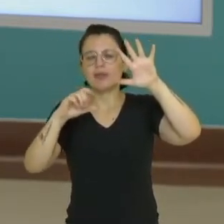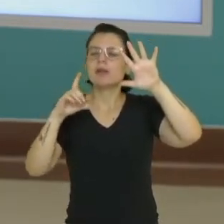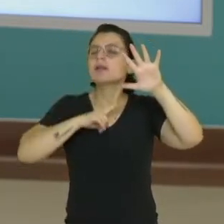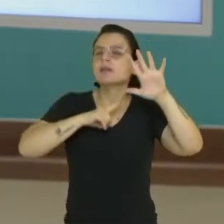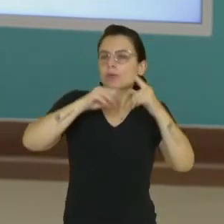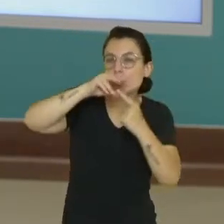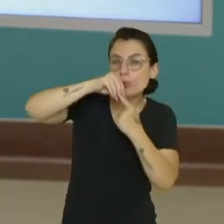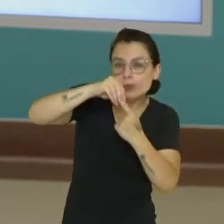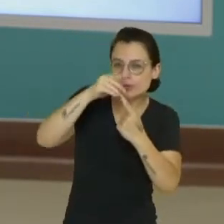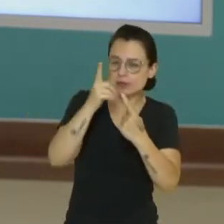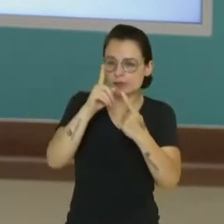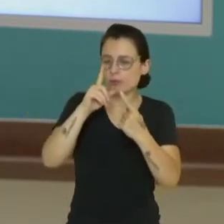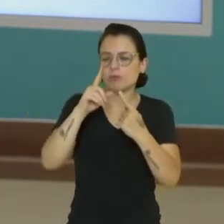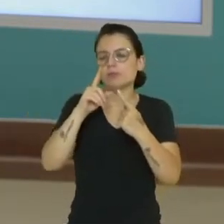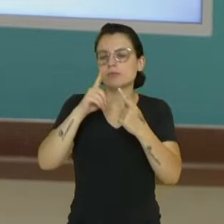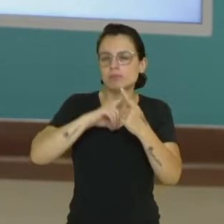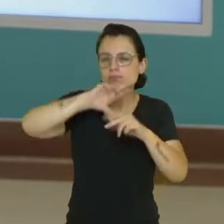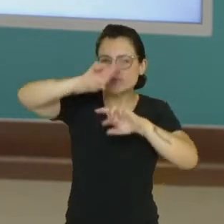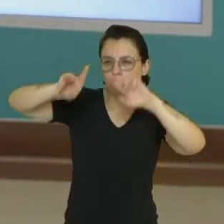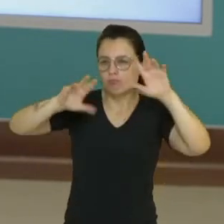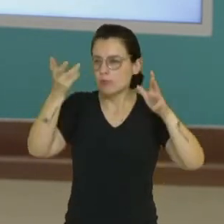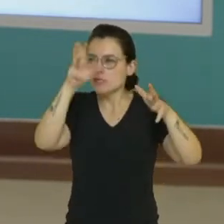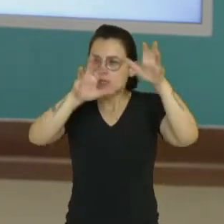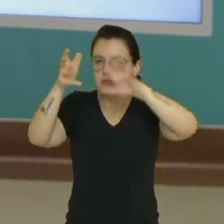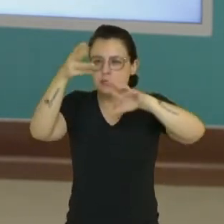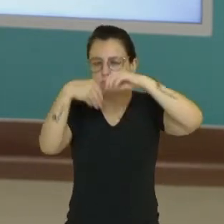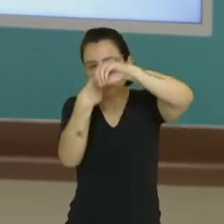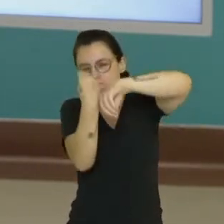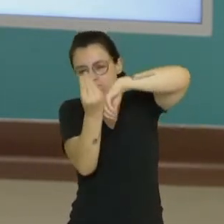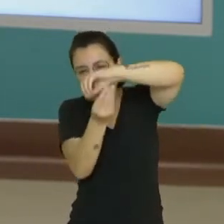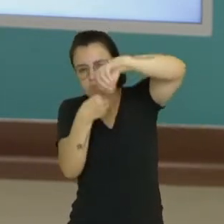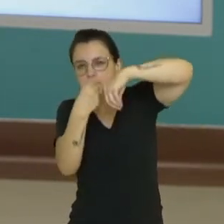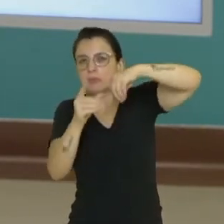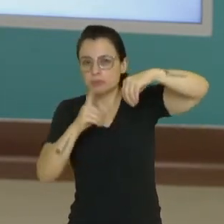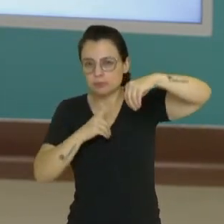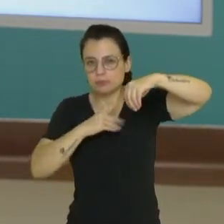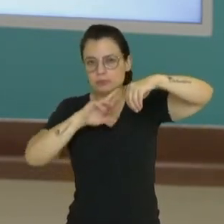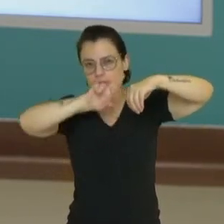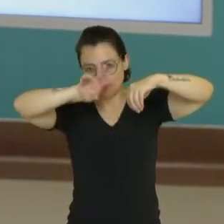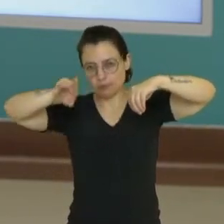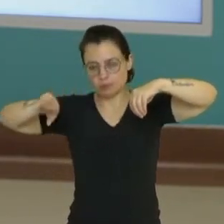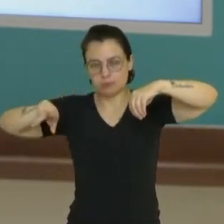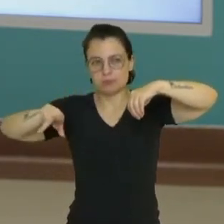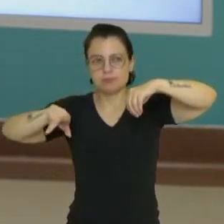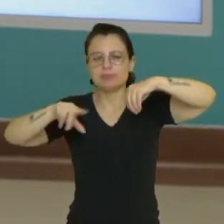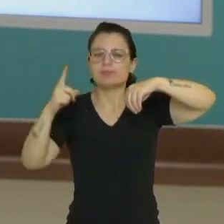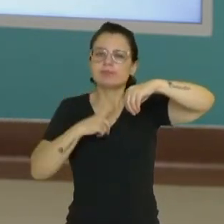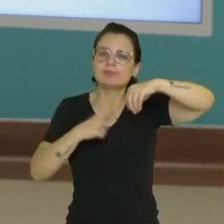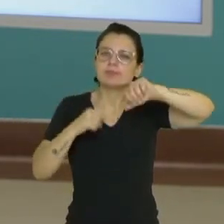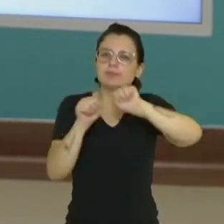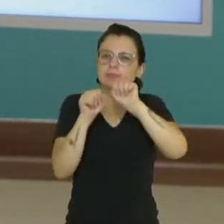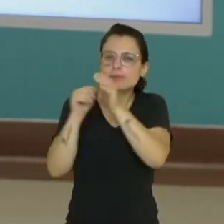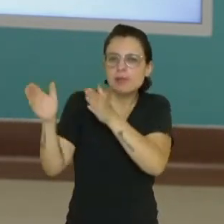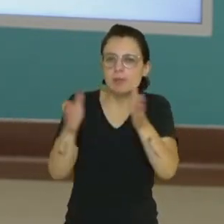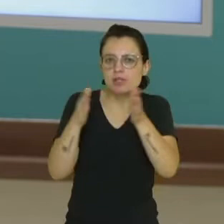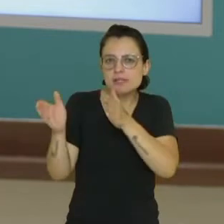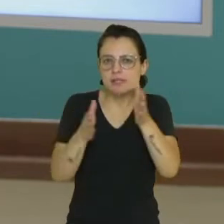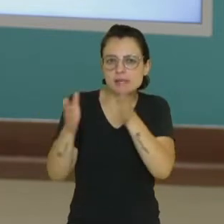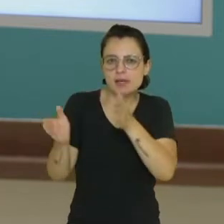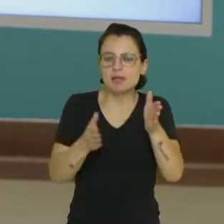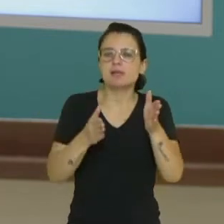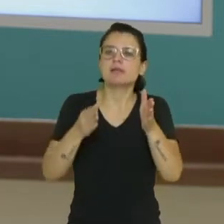é um único gás que a compõe, os quais influenciam processos e transformações tanto